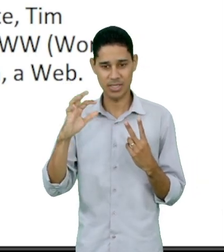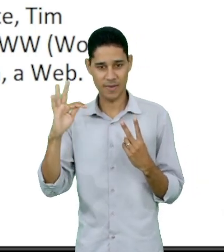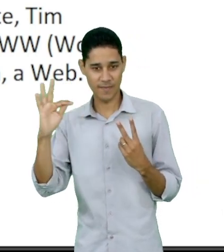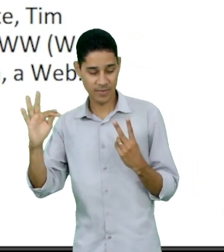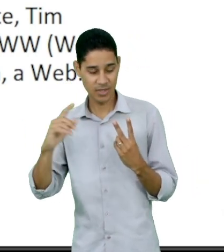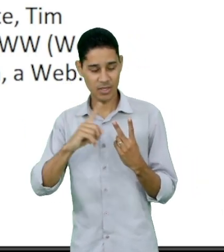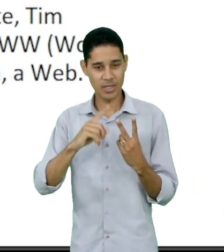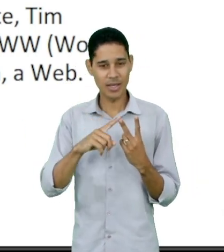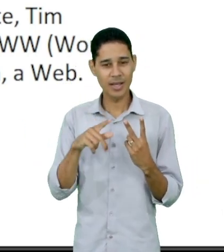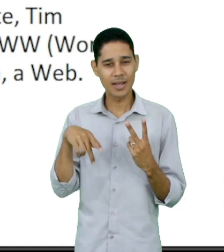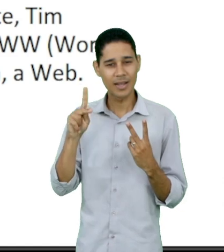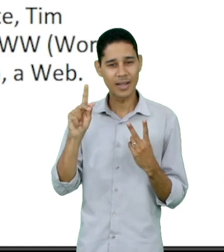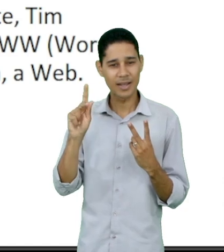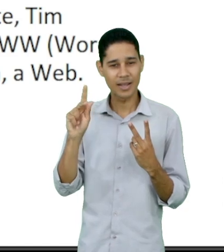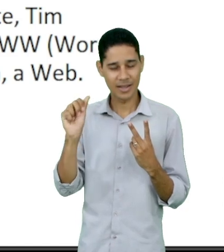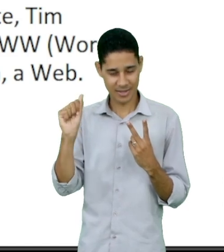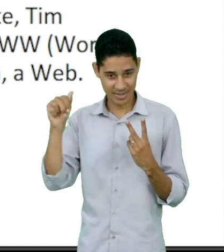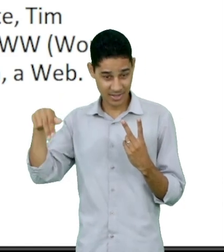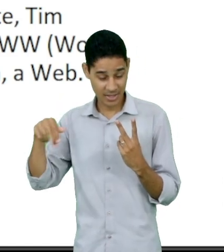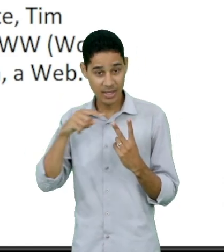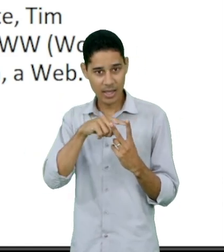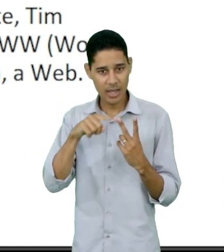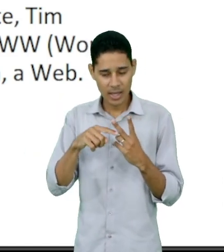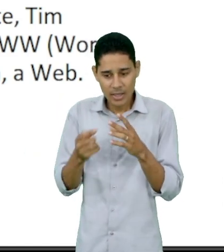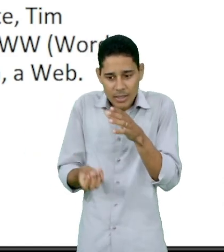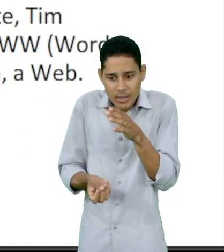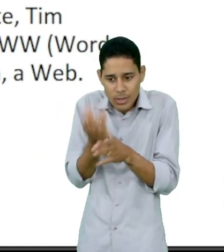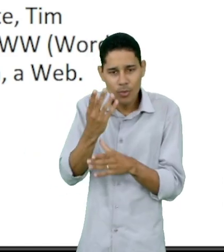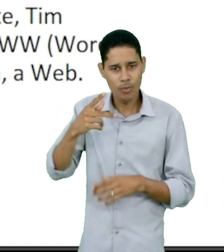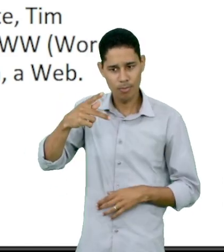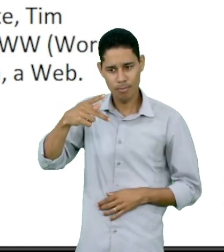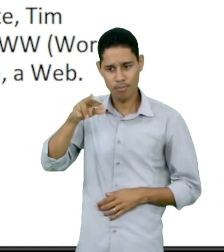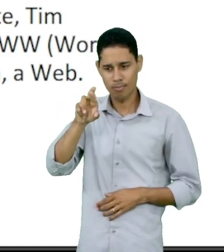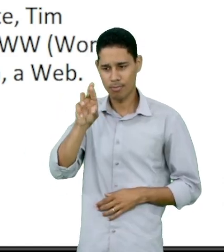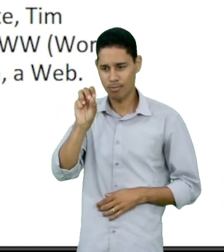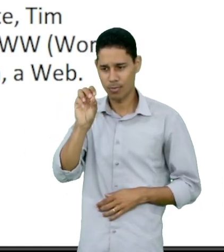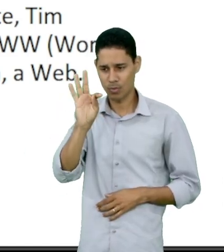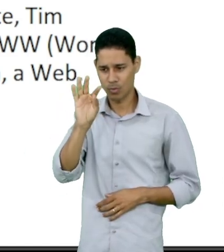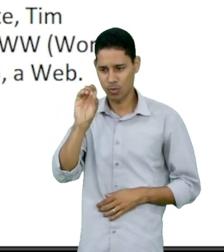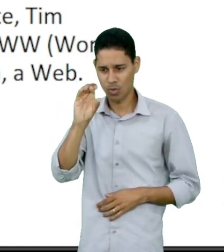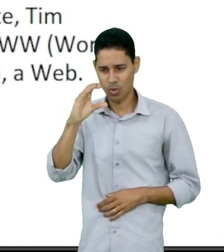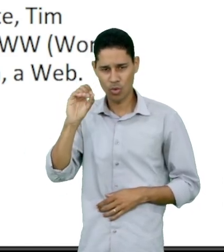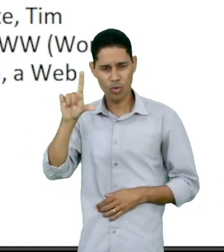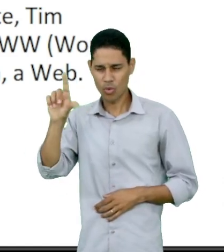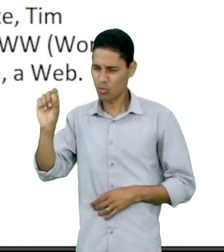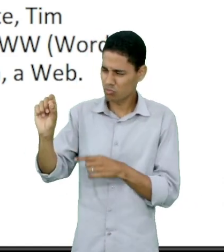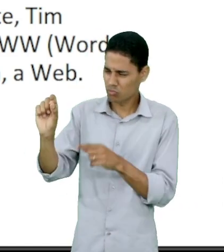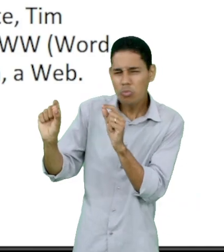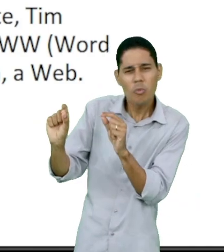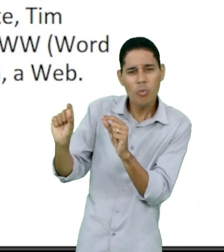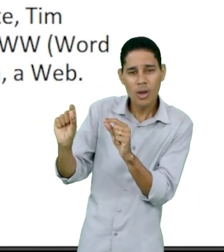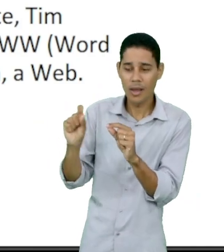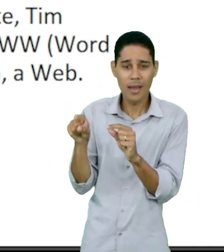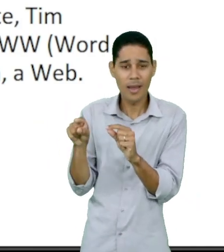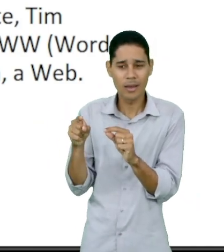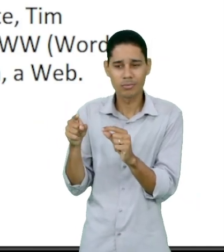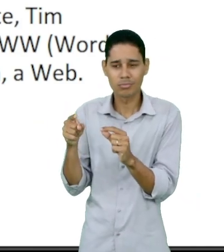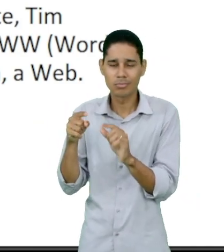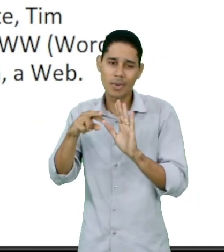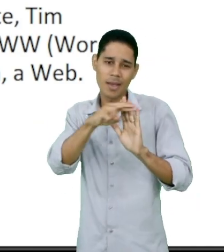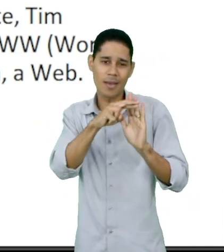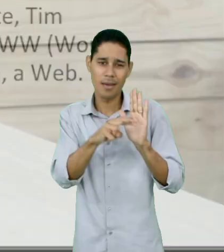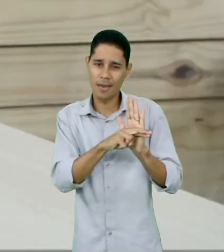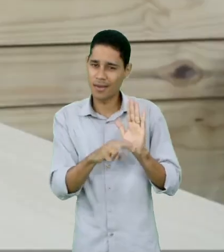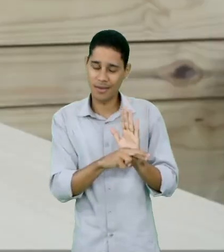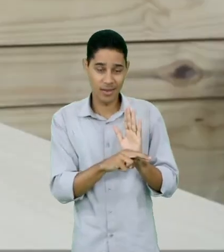os protocolos iniciais da internet. E o que são protocolos, né? Protocolos são caminhos, são regras